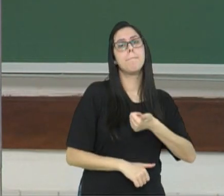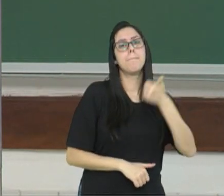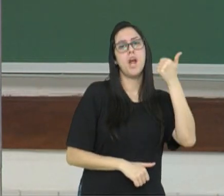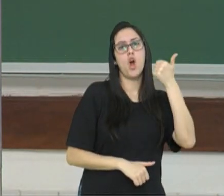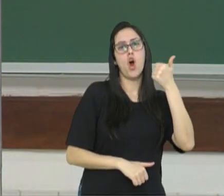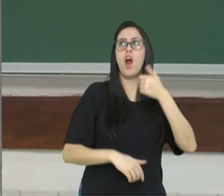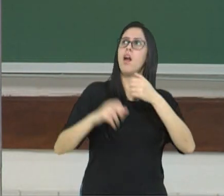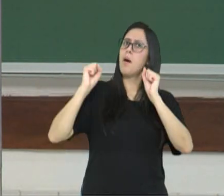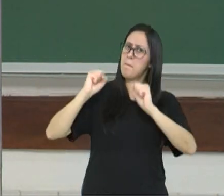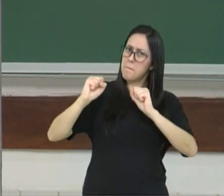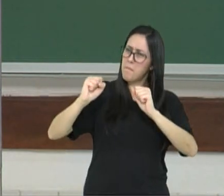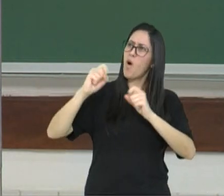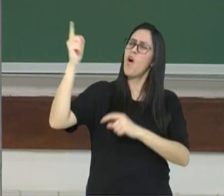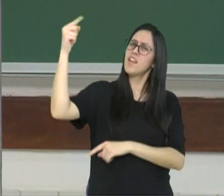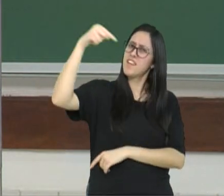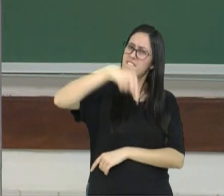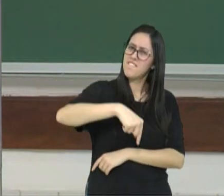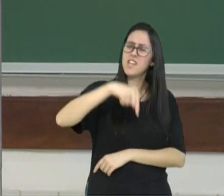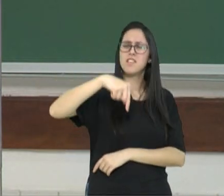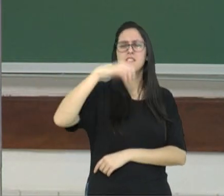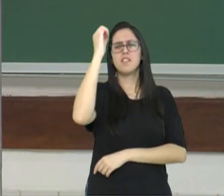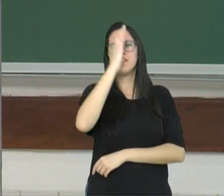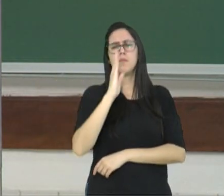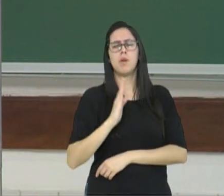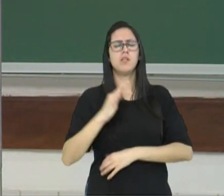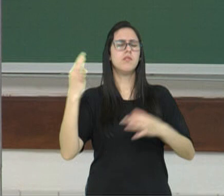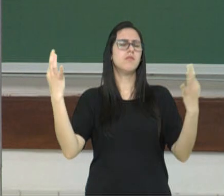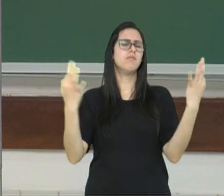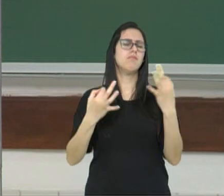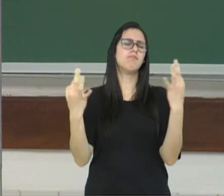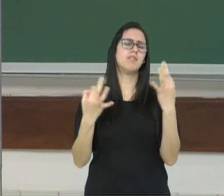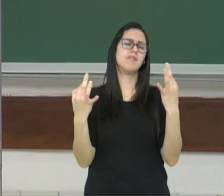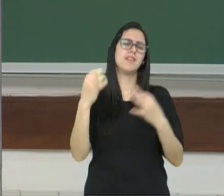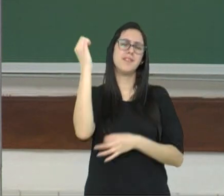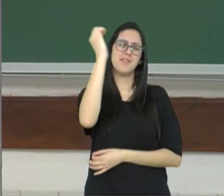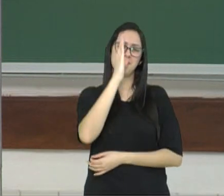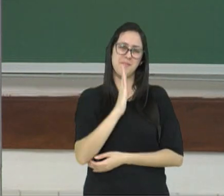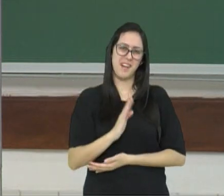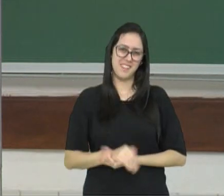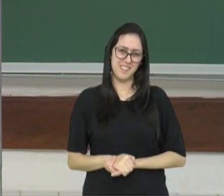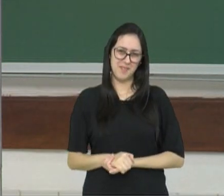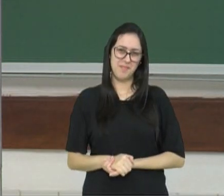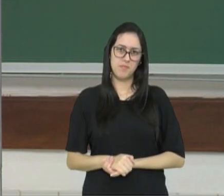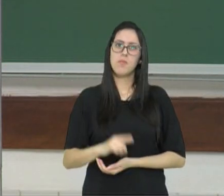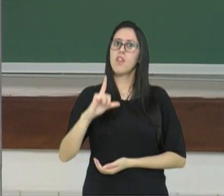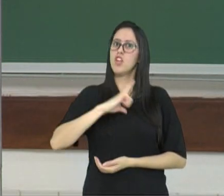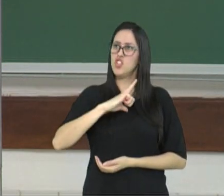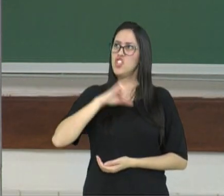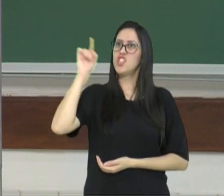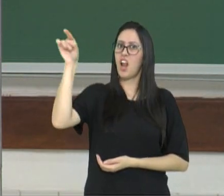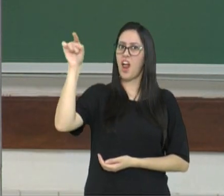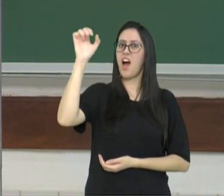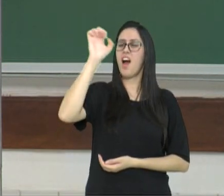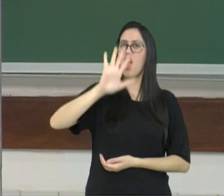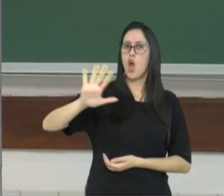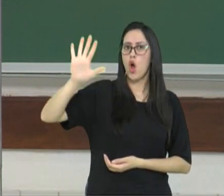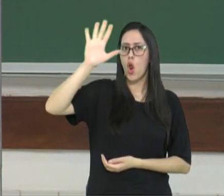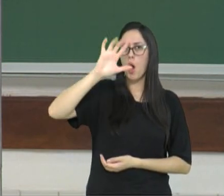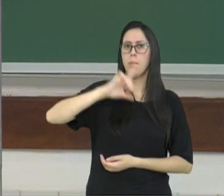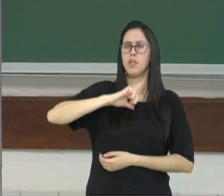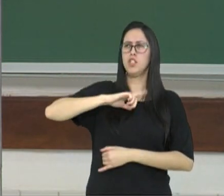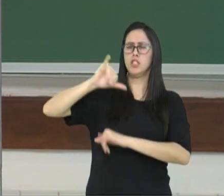para eles virem a esse paraíso chamado Brasil. Sim, havia uma campanha de propaganda do governo